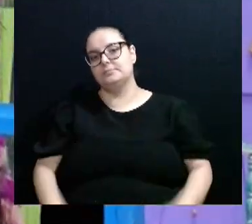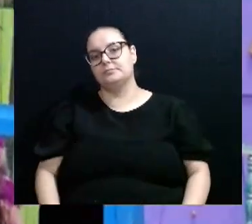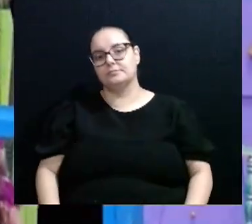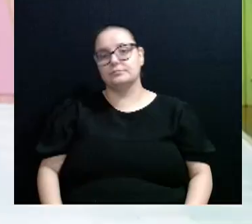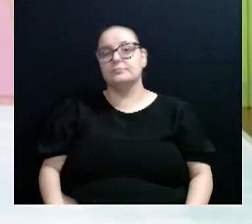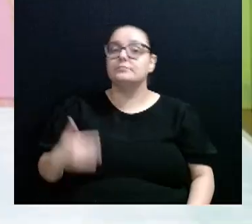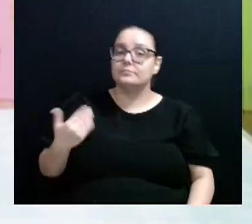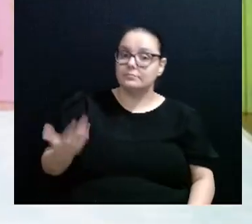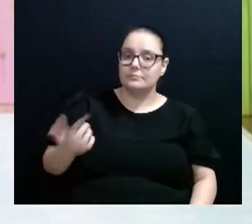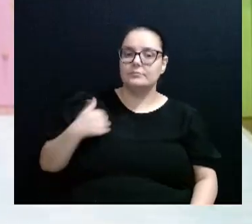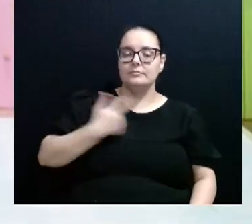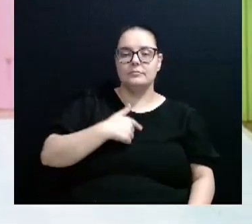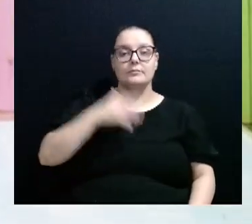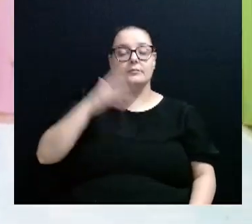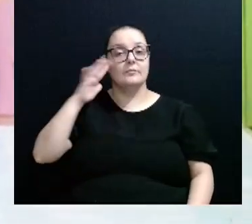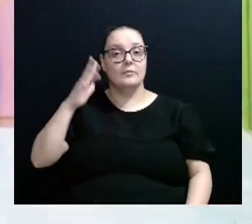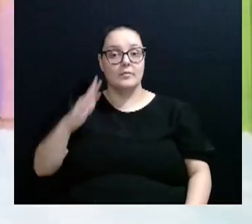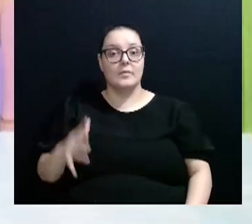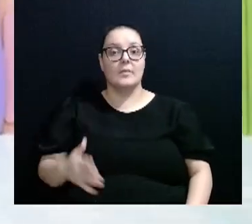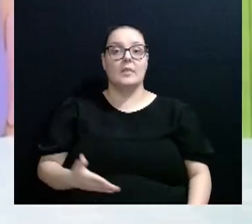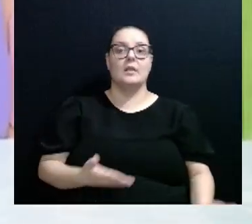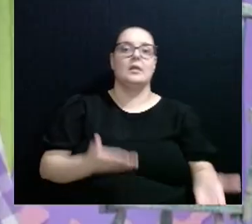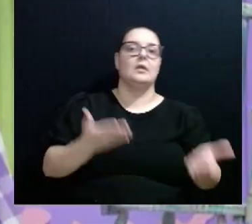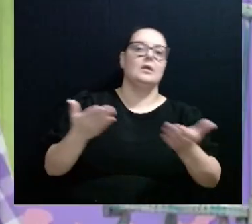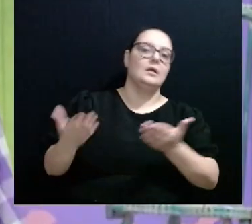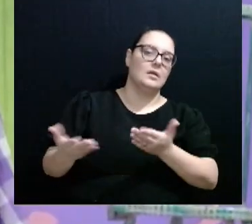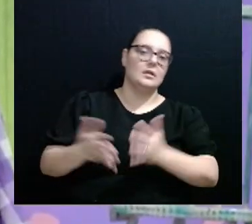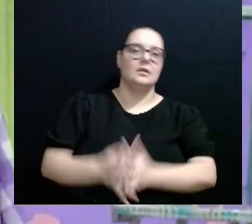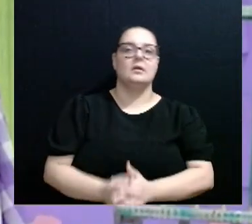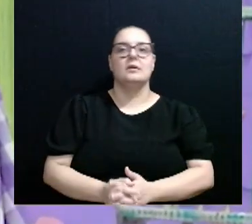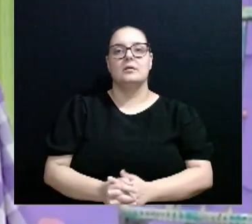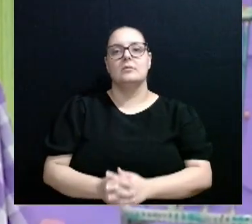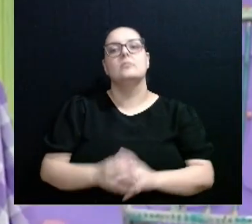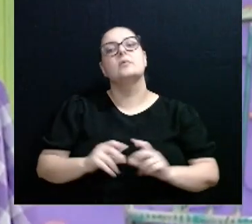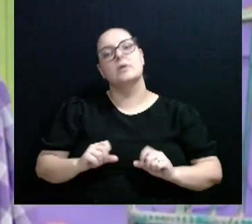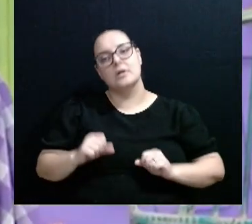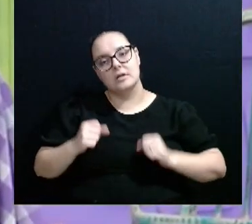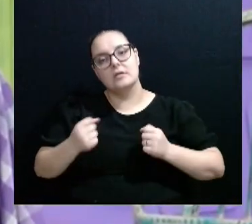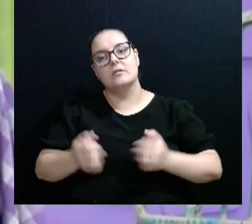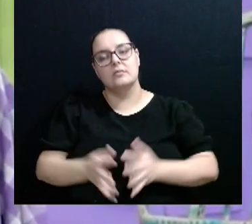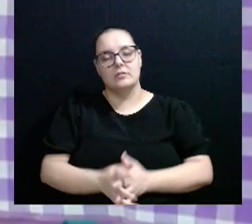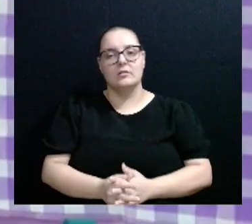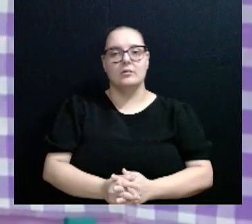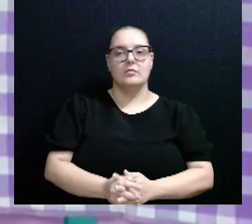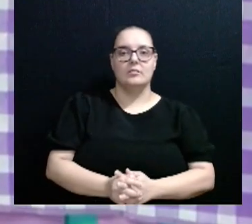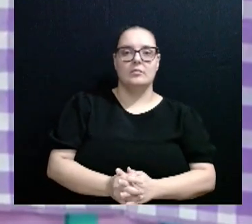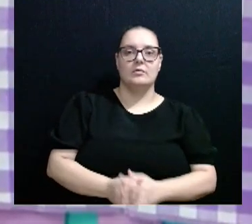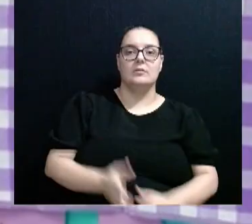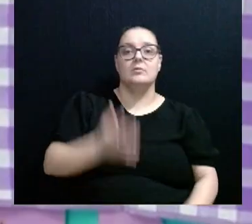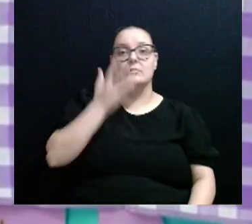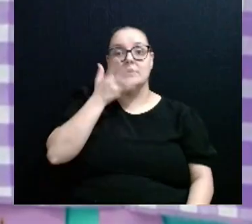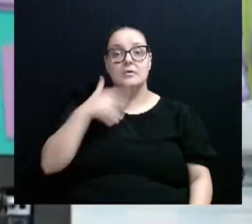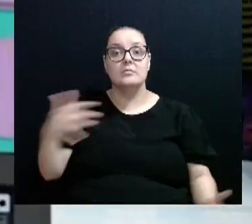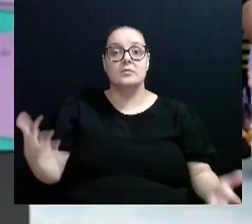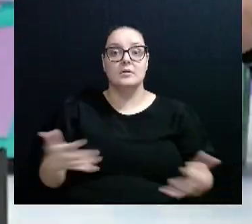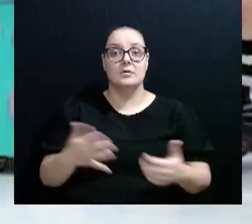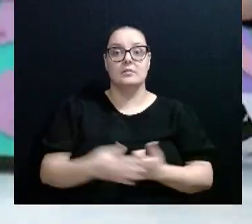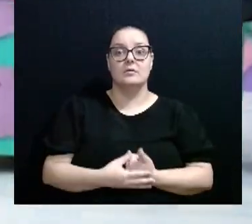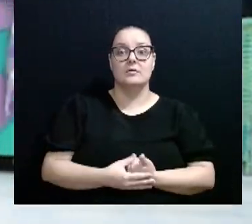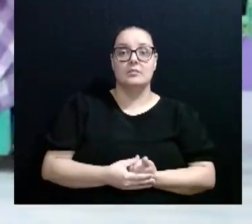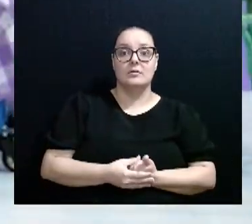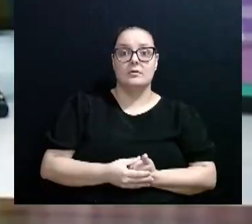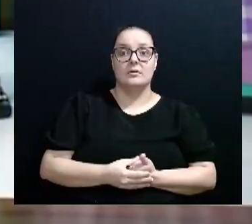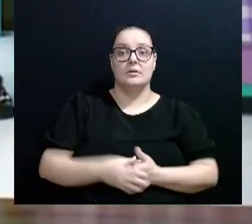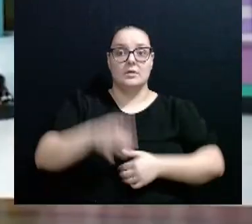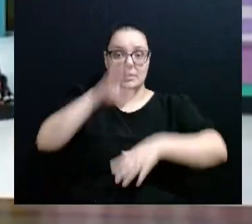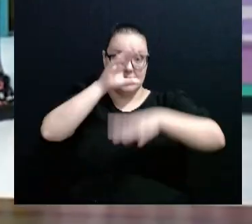de trazer esse espetáculo para reforçar mesmo, né, para que as crianças sejam incentivadas e aprendam, né, a